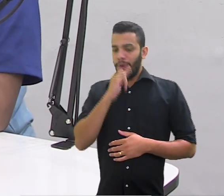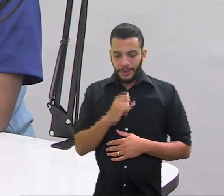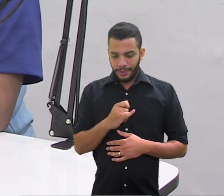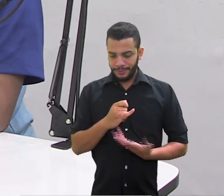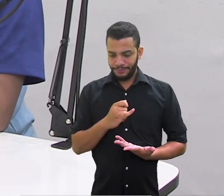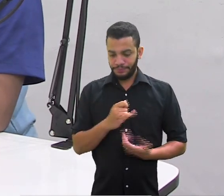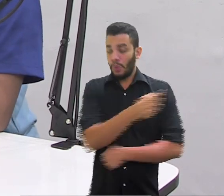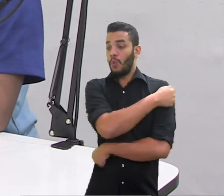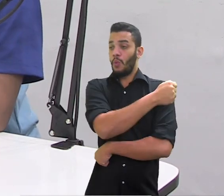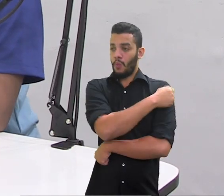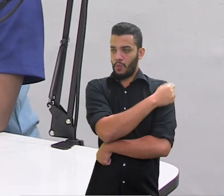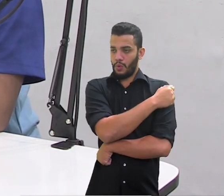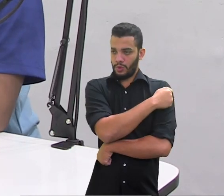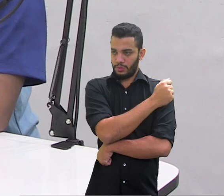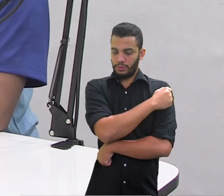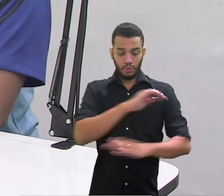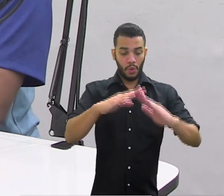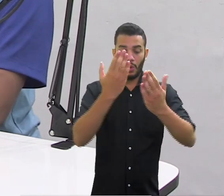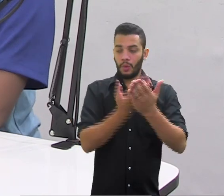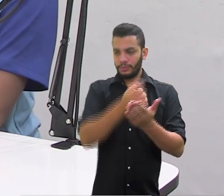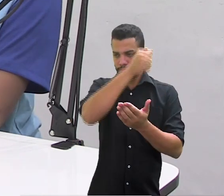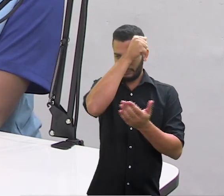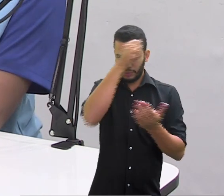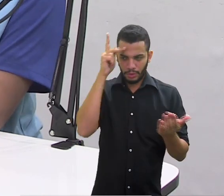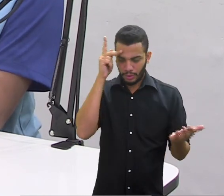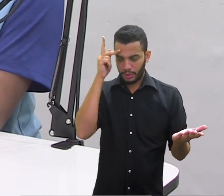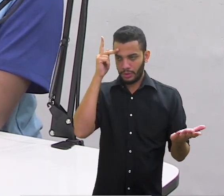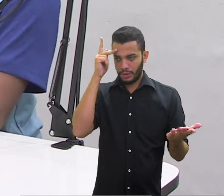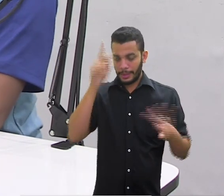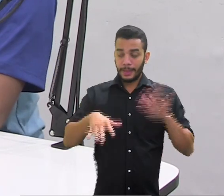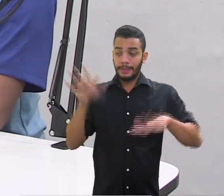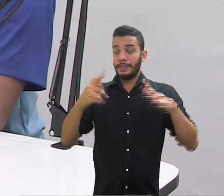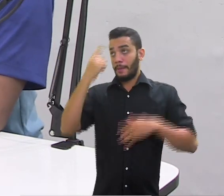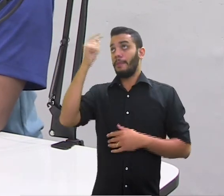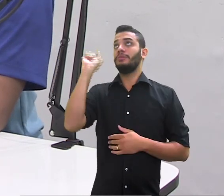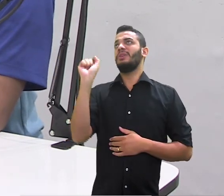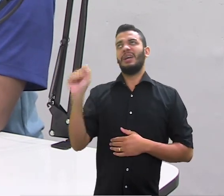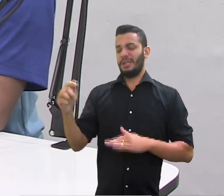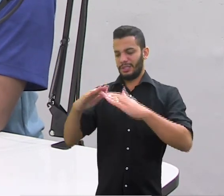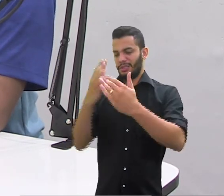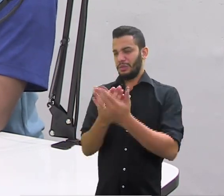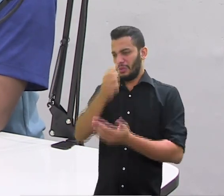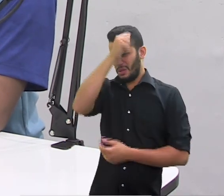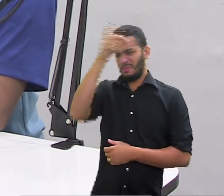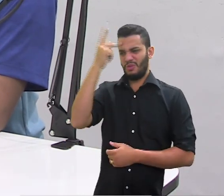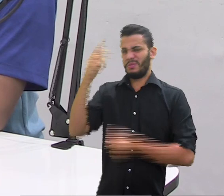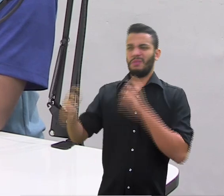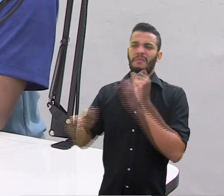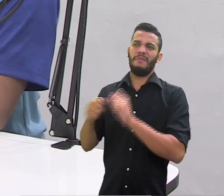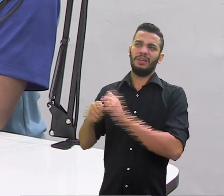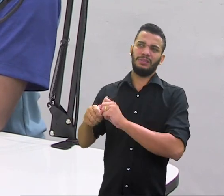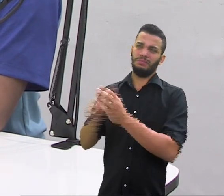escola pública que acha que o público pode fazer o que bem entender, né? Sim. Só que o público